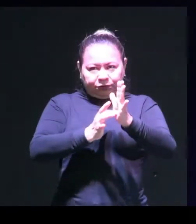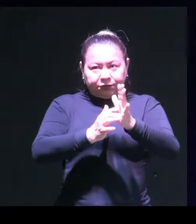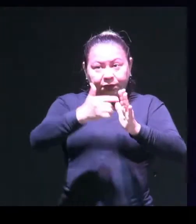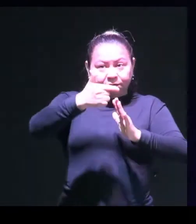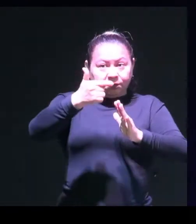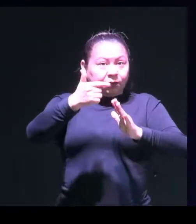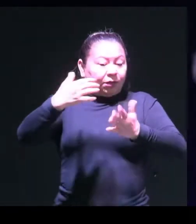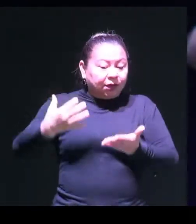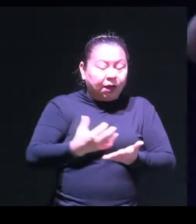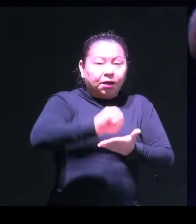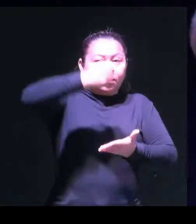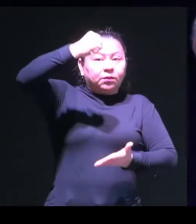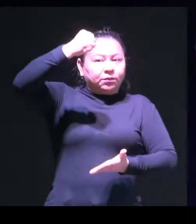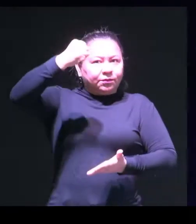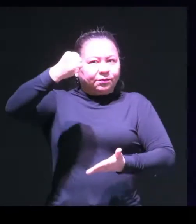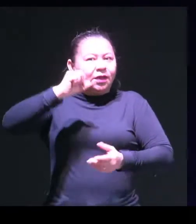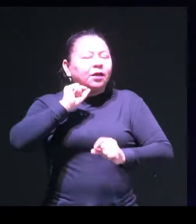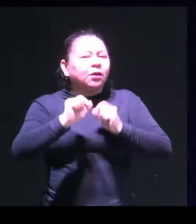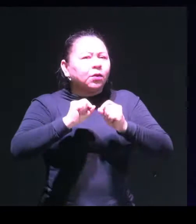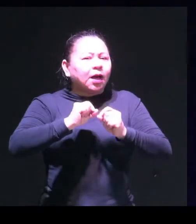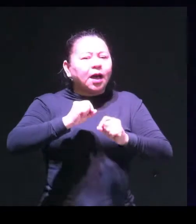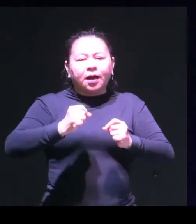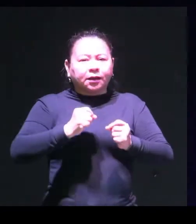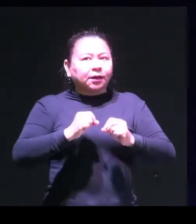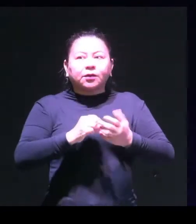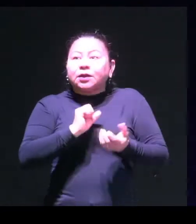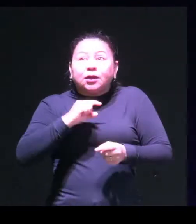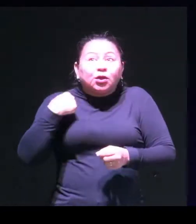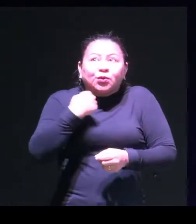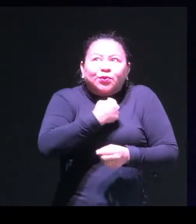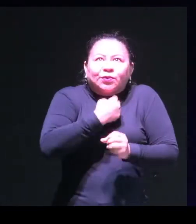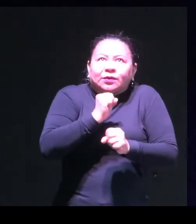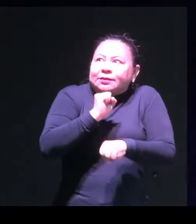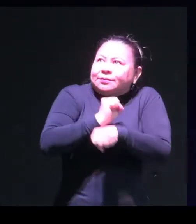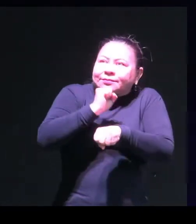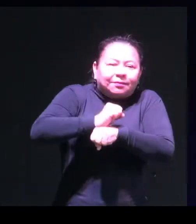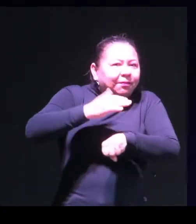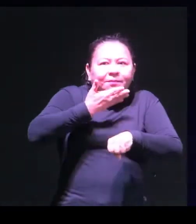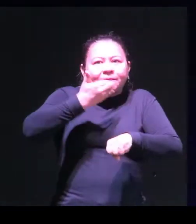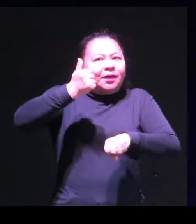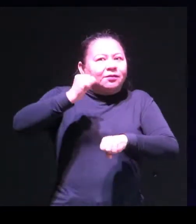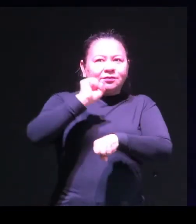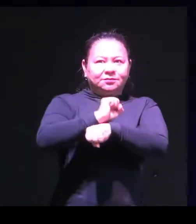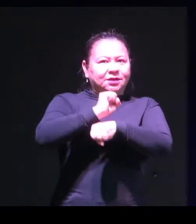do arrebatamento, como sendo a coisa mais esperada por nós. Amém?